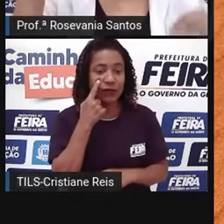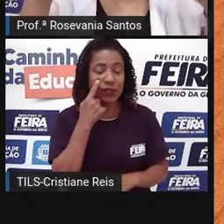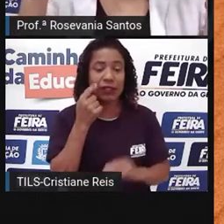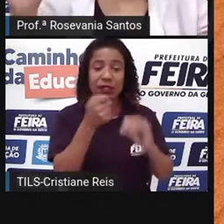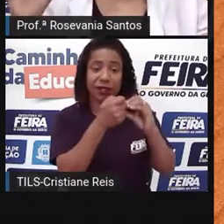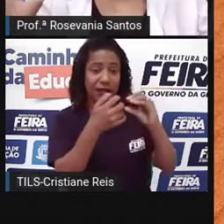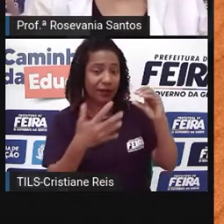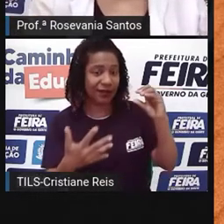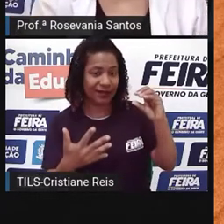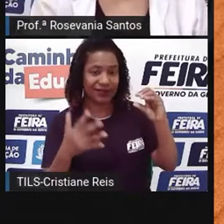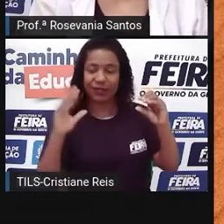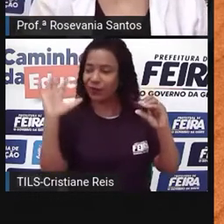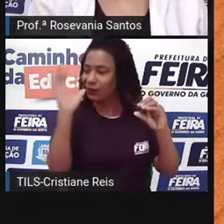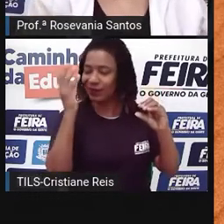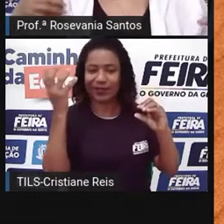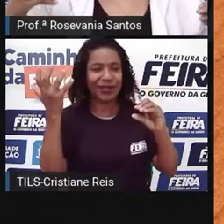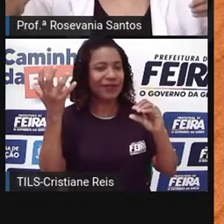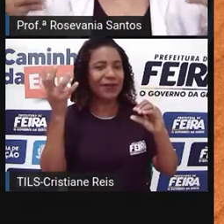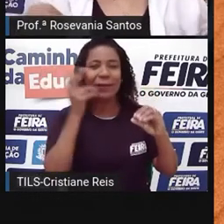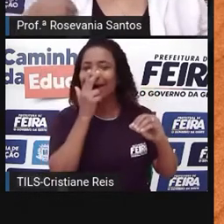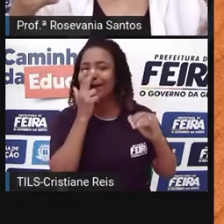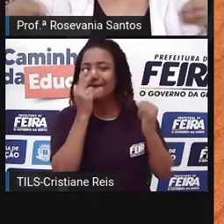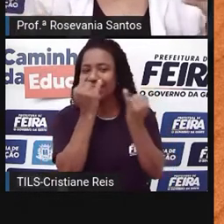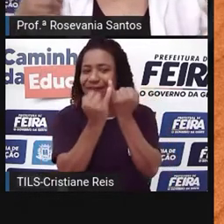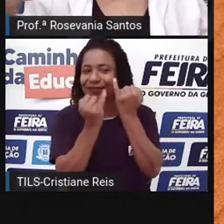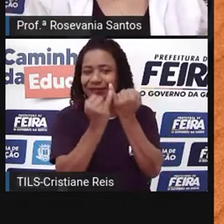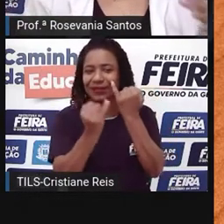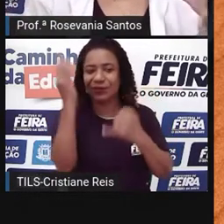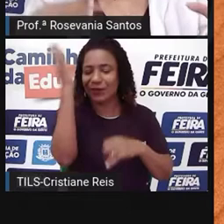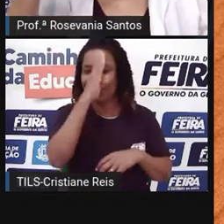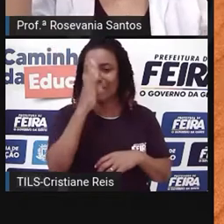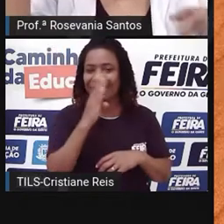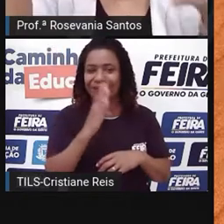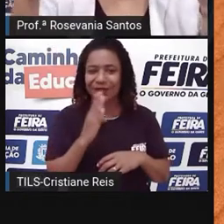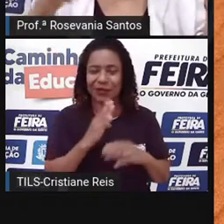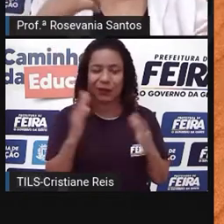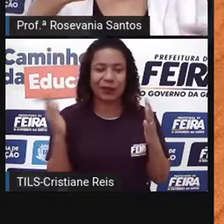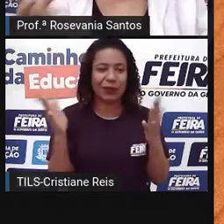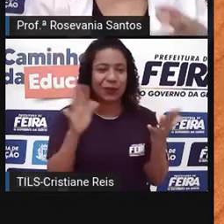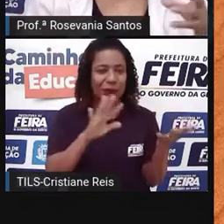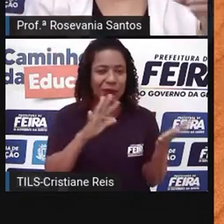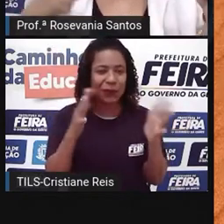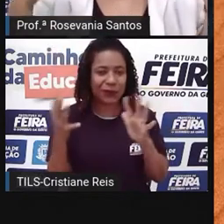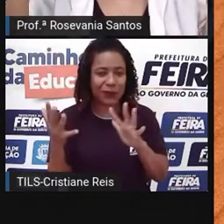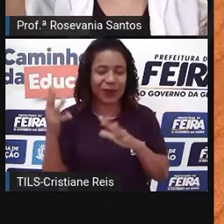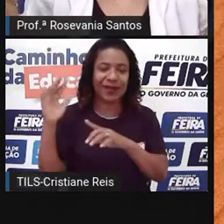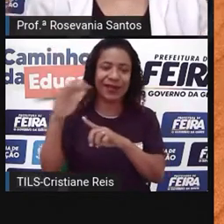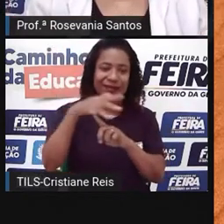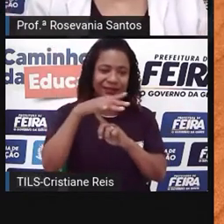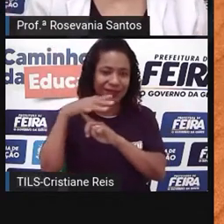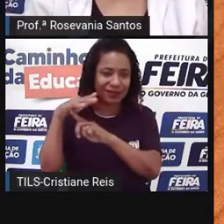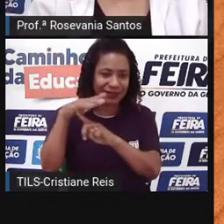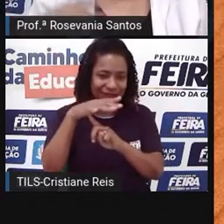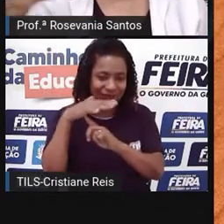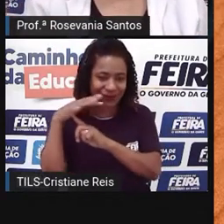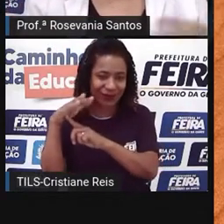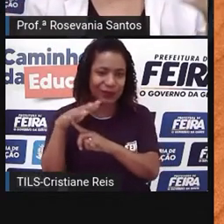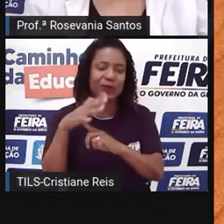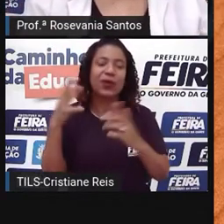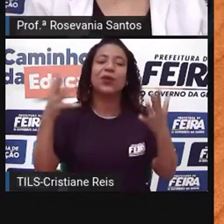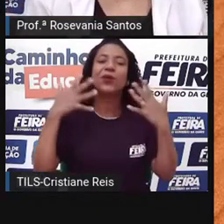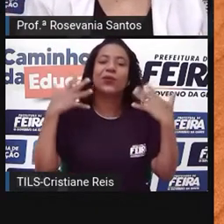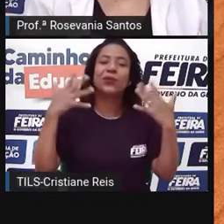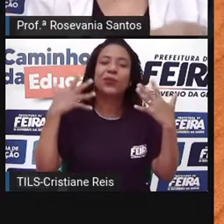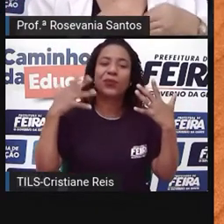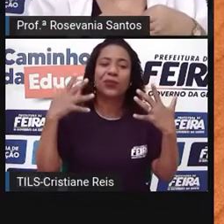você já lembra lá do Brasil, né? Esse clima tropical, com duas estações definidas, né? Com uma seca,